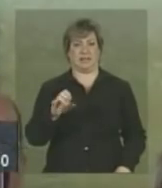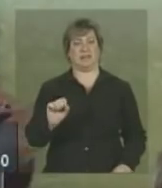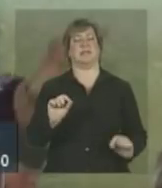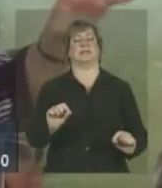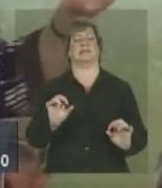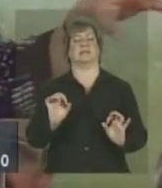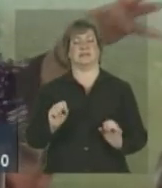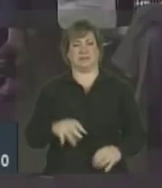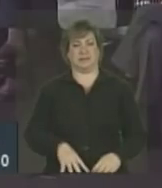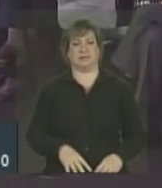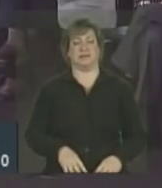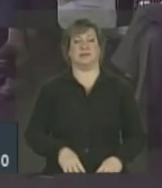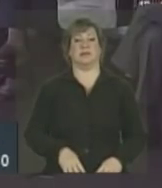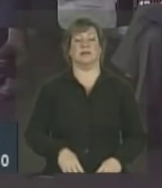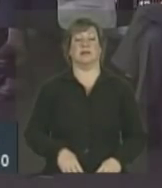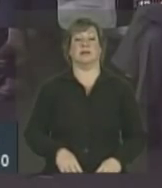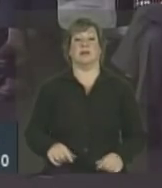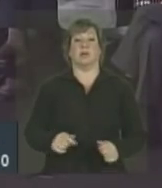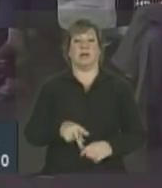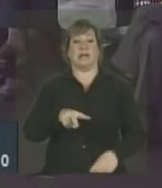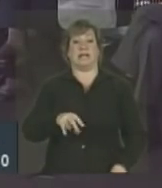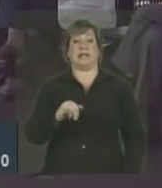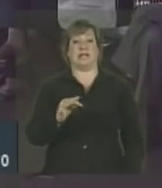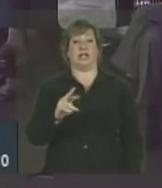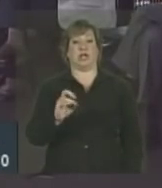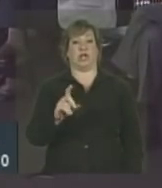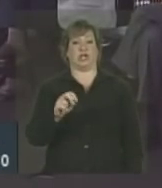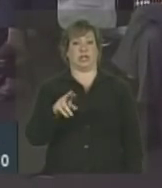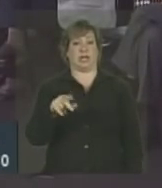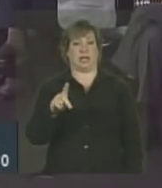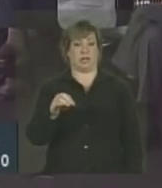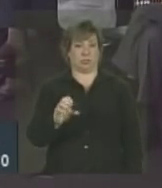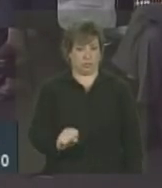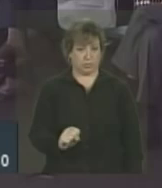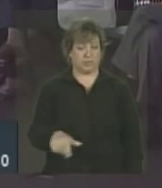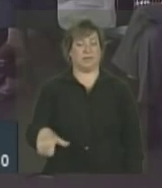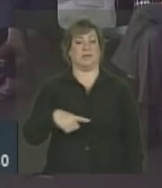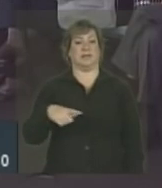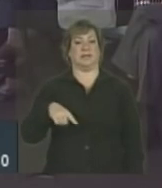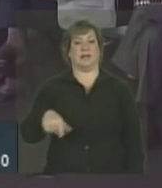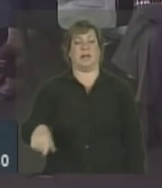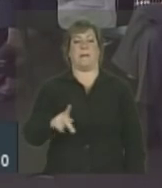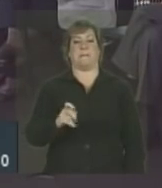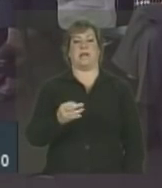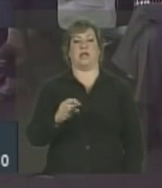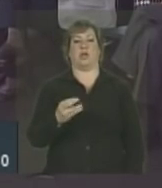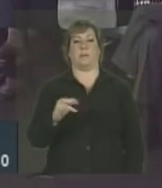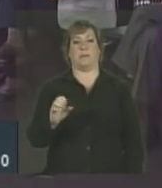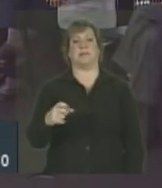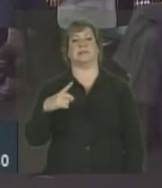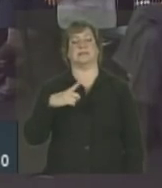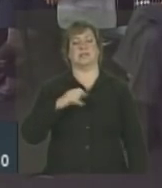lado, através dos nitrogenados que a Petrobras está tendo